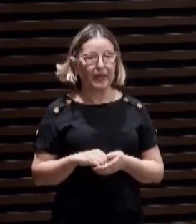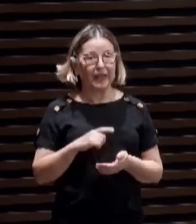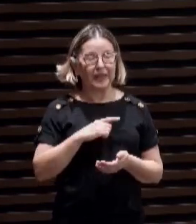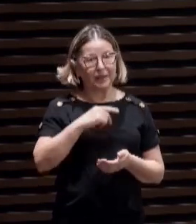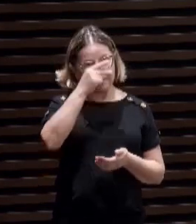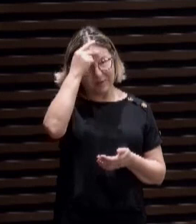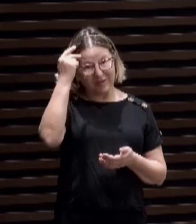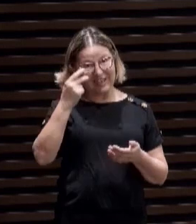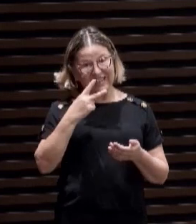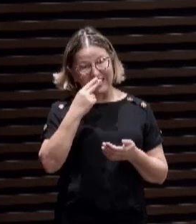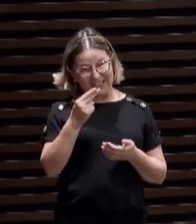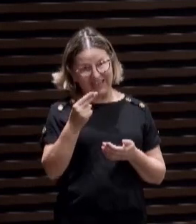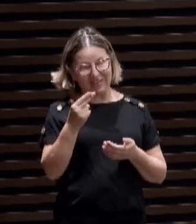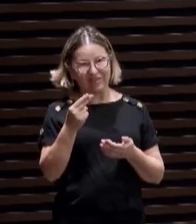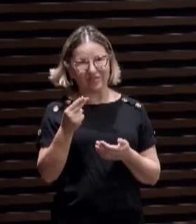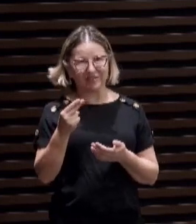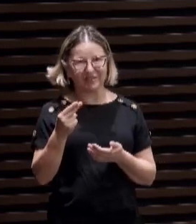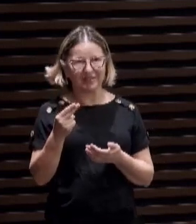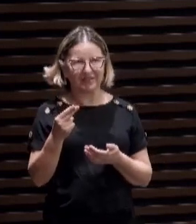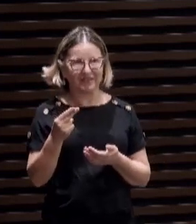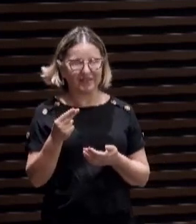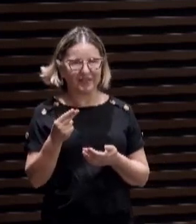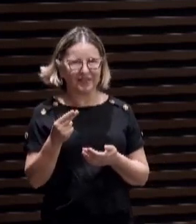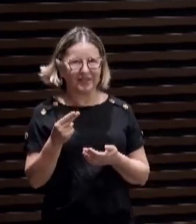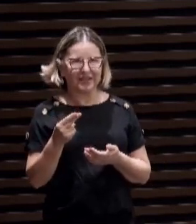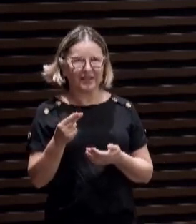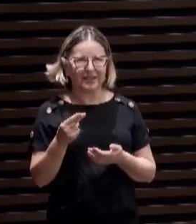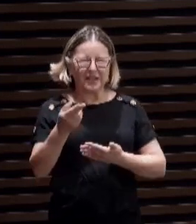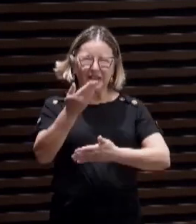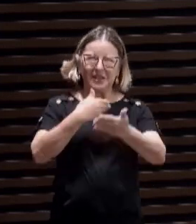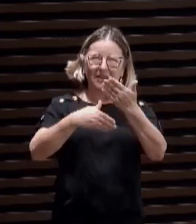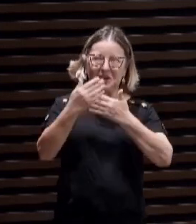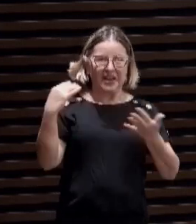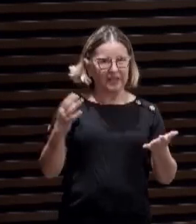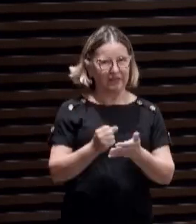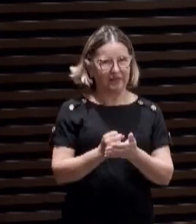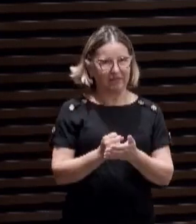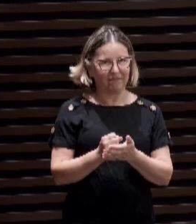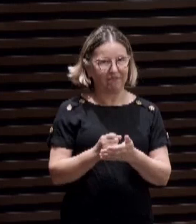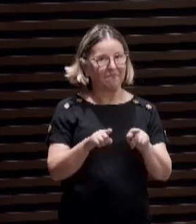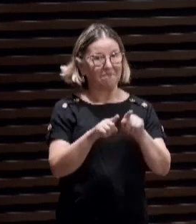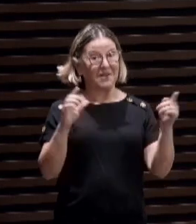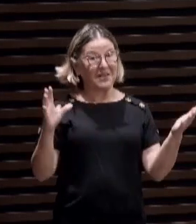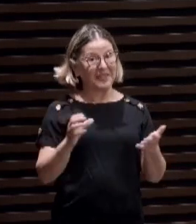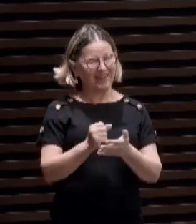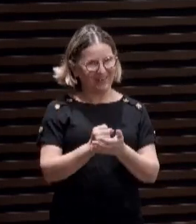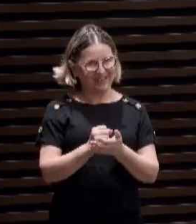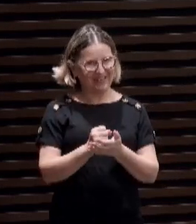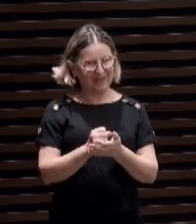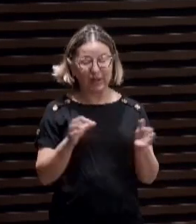inicial. A salvação é pela graça? Totalmente pela graça. Mas e a nossa